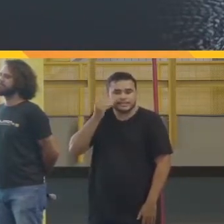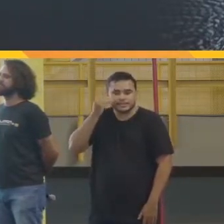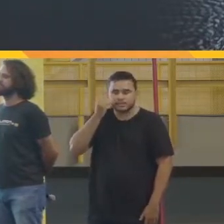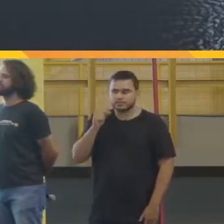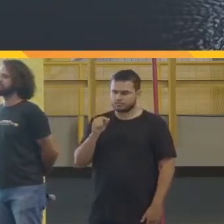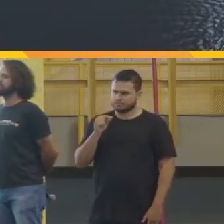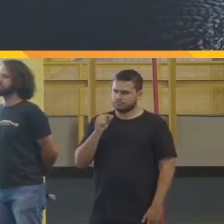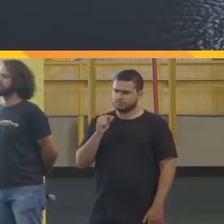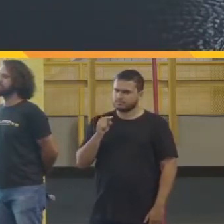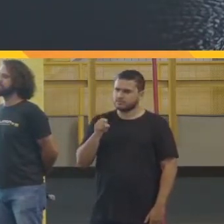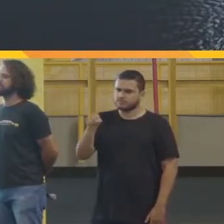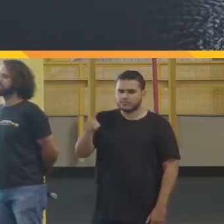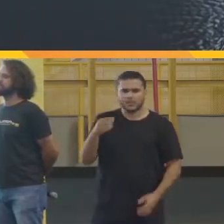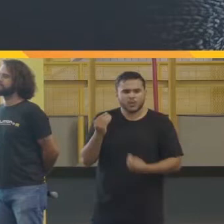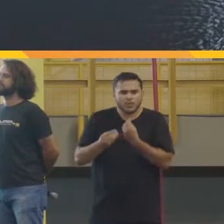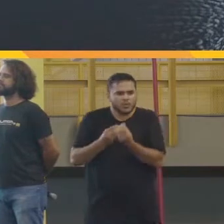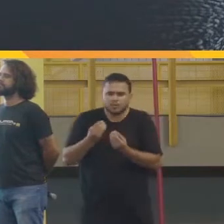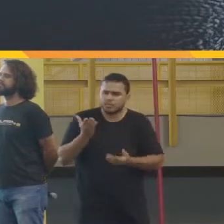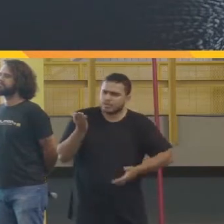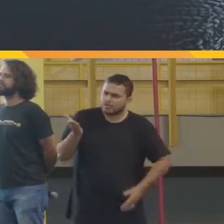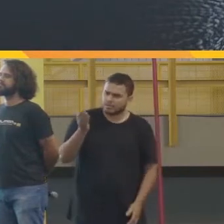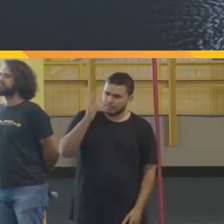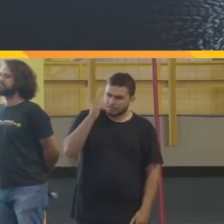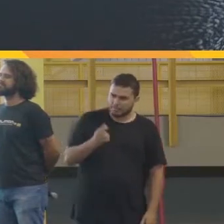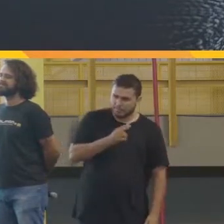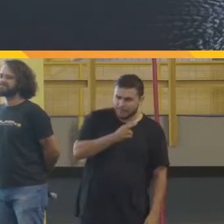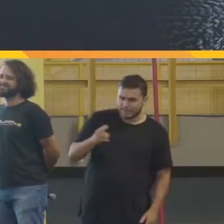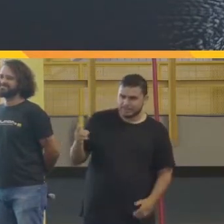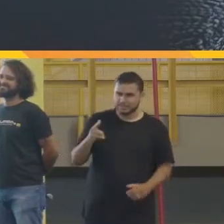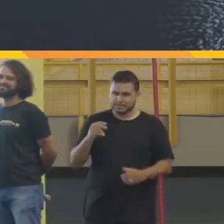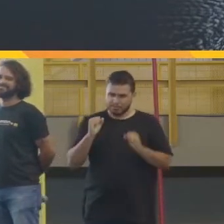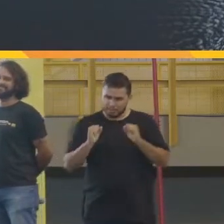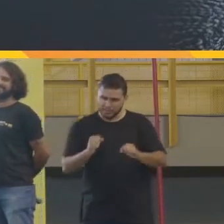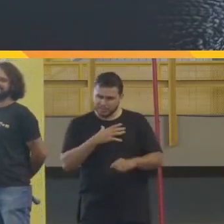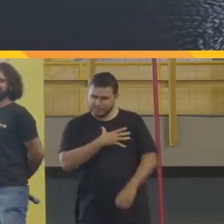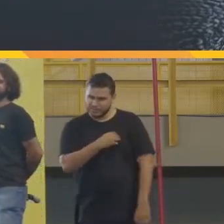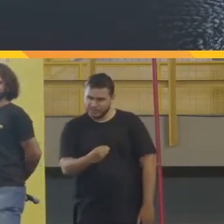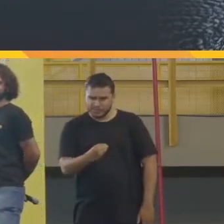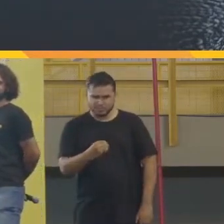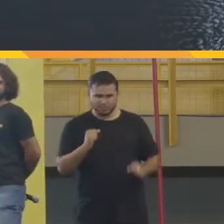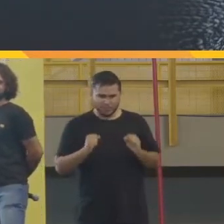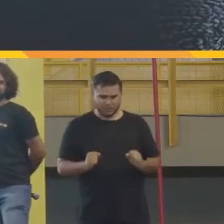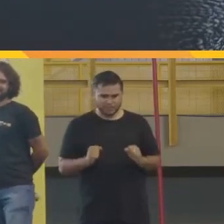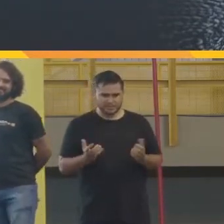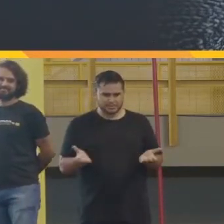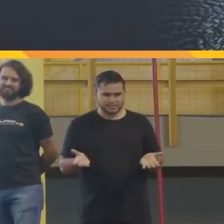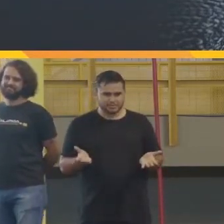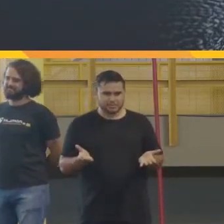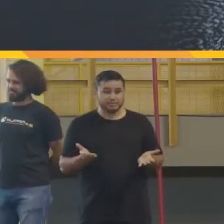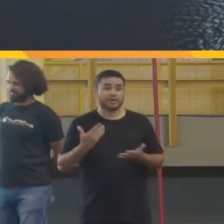e pai. Ora, como é que pode? Adivinha? Adivinha como é que pode?